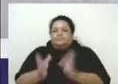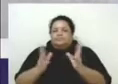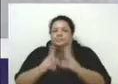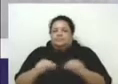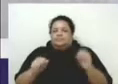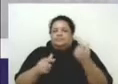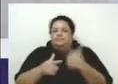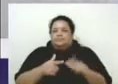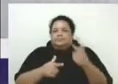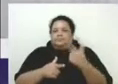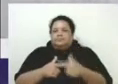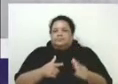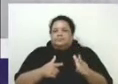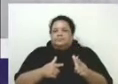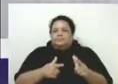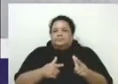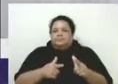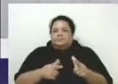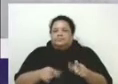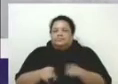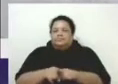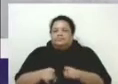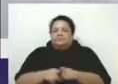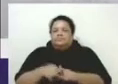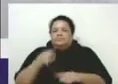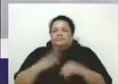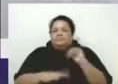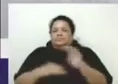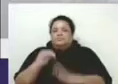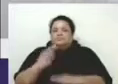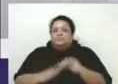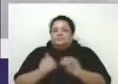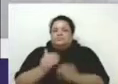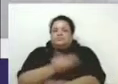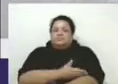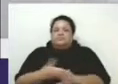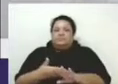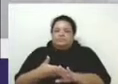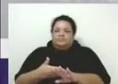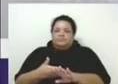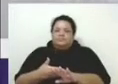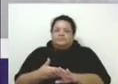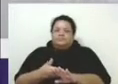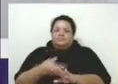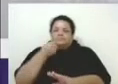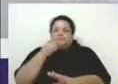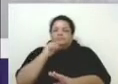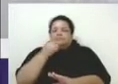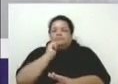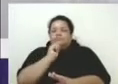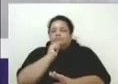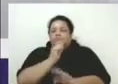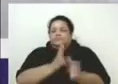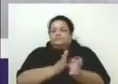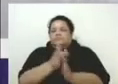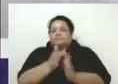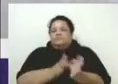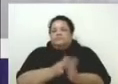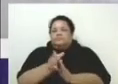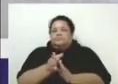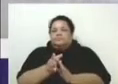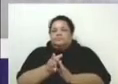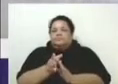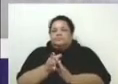também com práticas de conduta para orientação dos pais, a identificação de quem são as vítimas